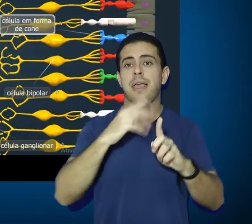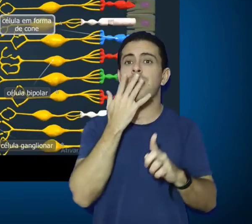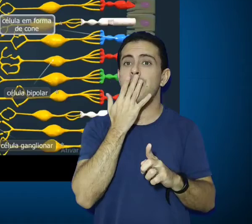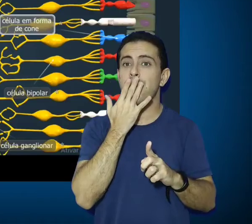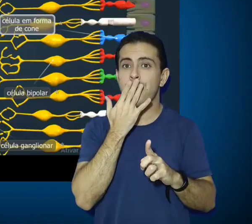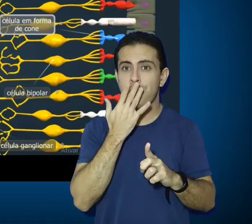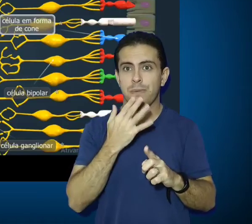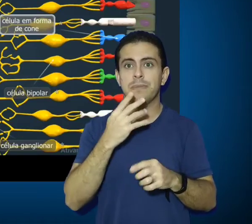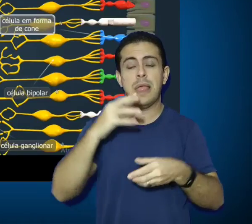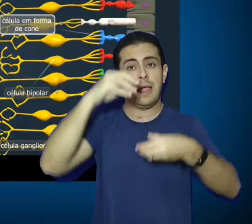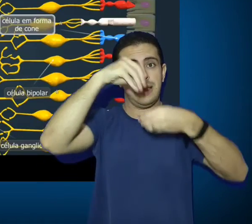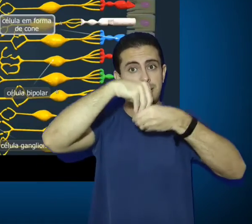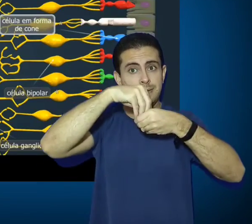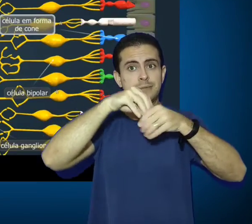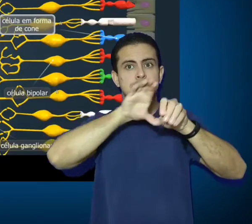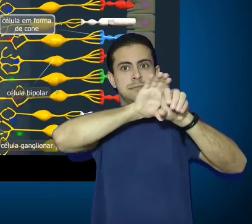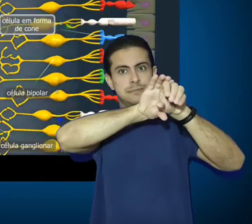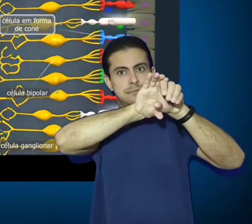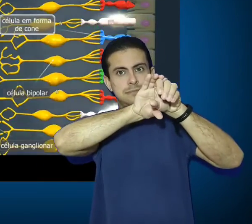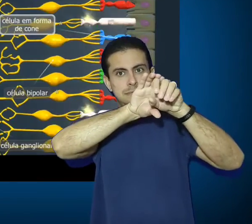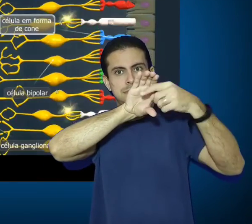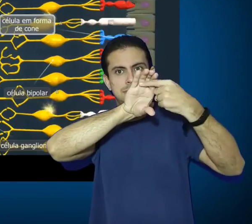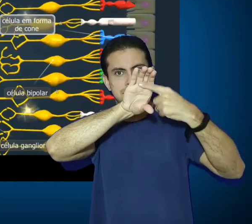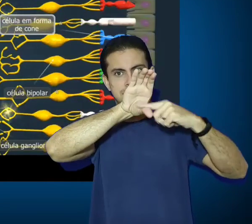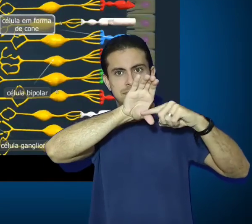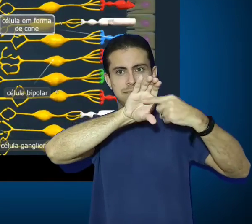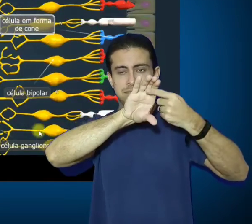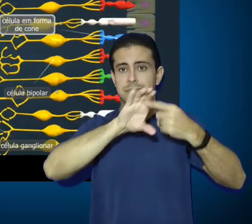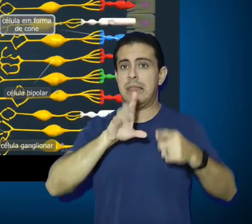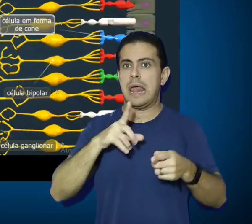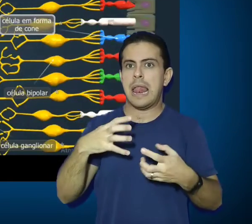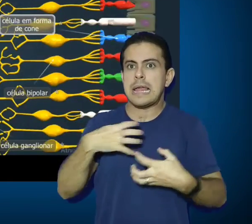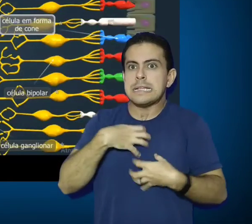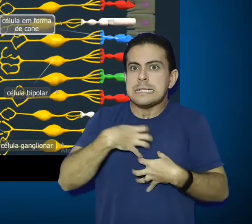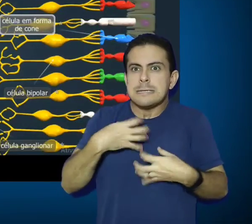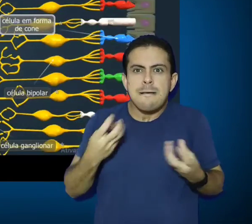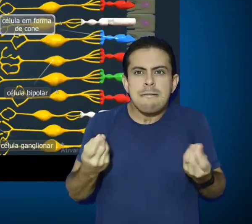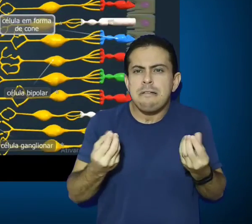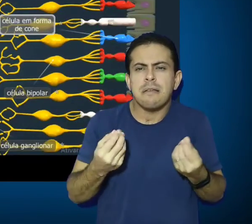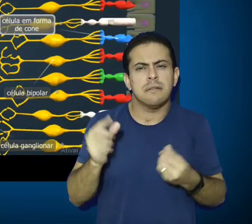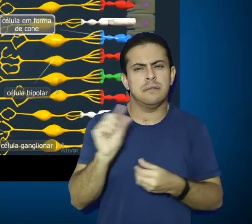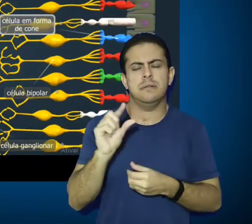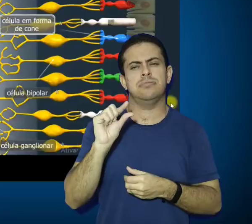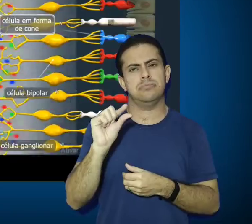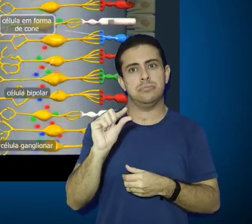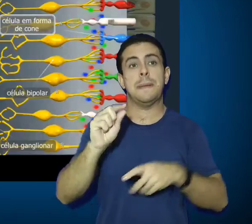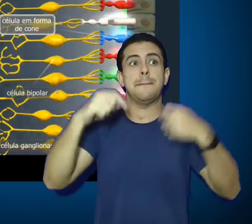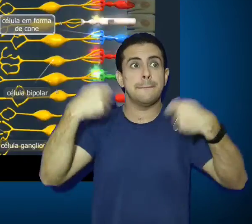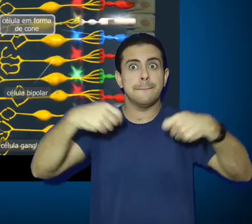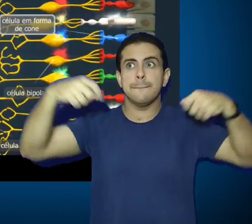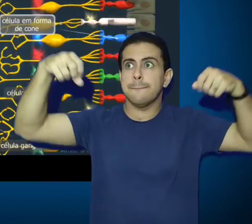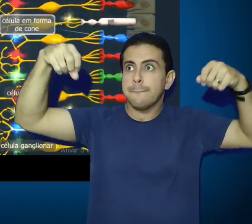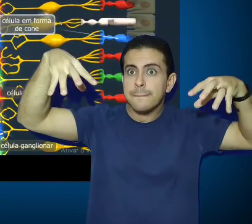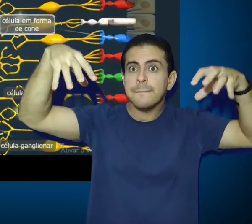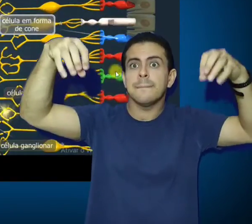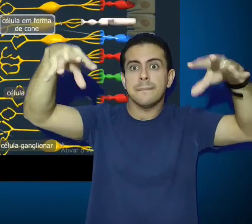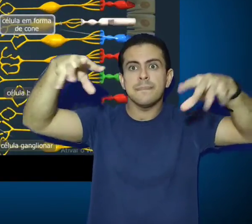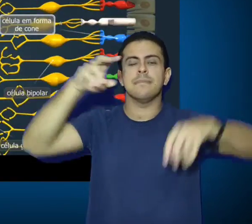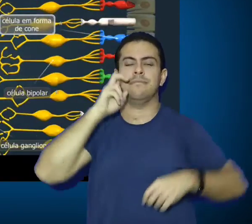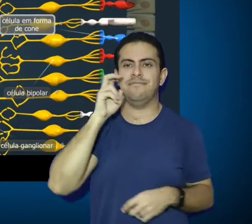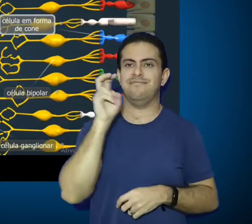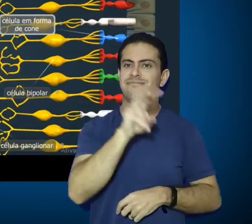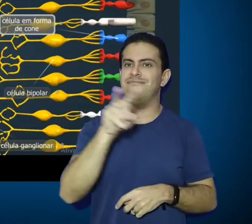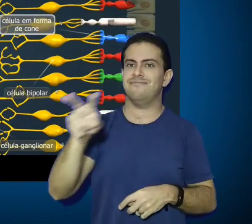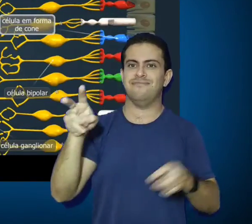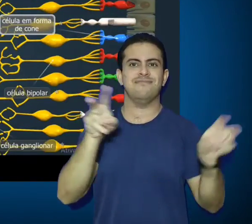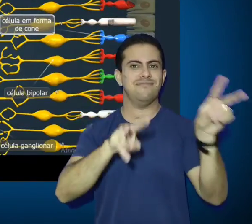localização é na retina. Elas são pouco sensíveis, por isso são necessárias de muita luz para que elas reajam.